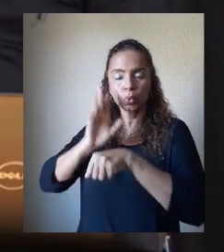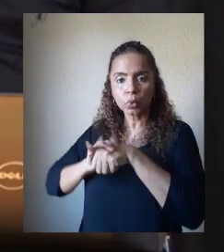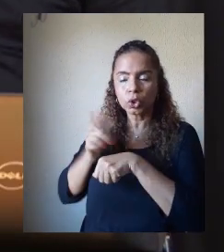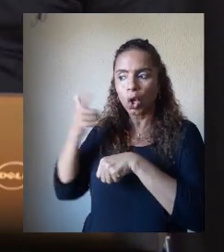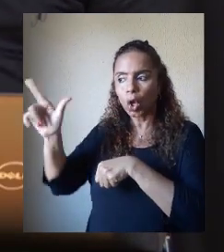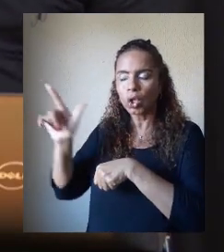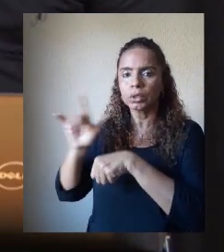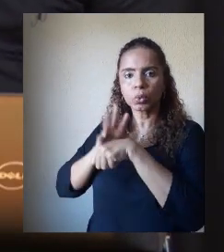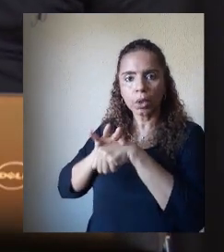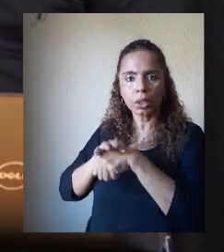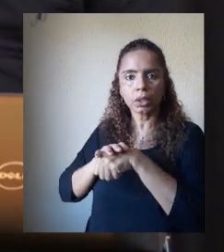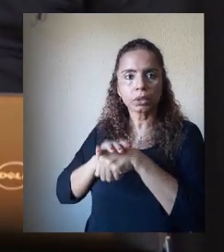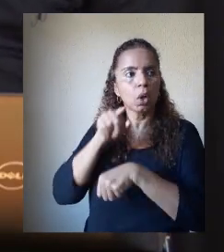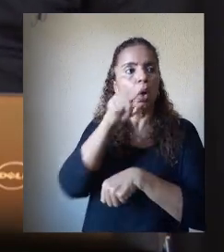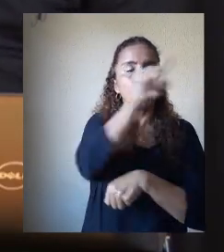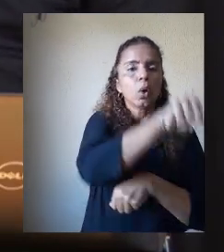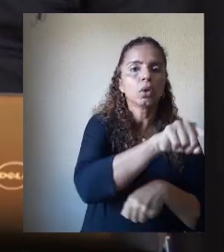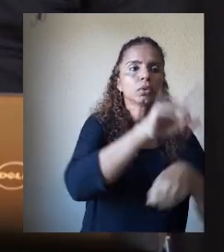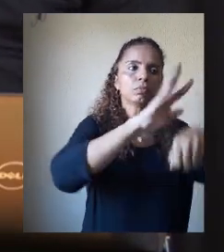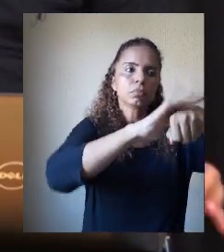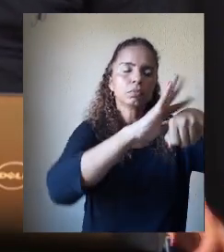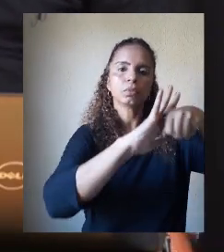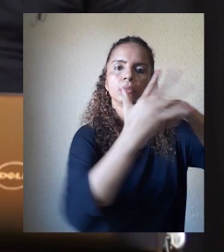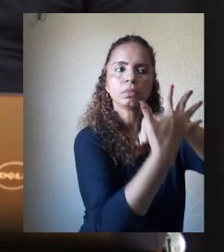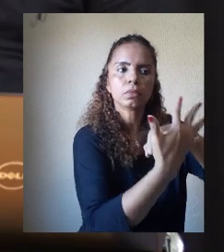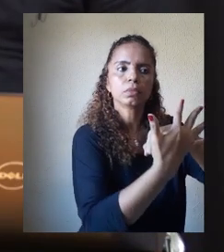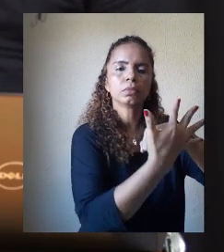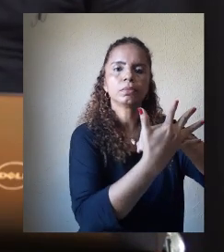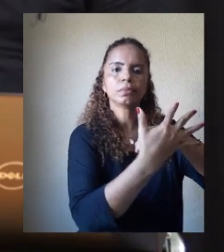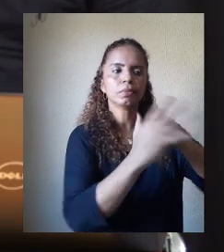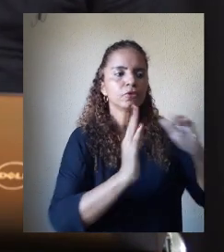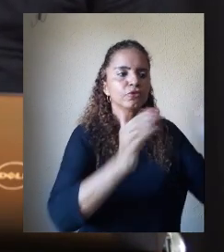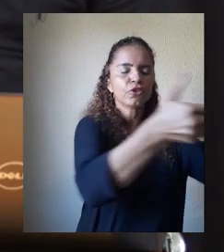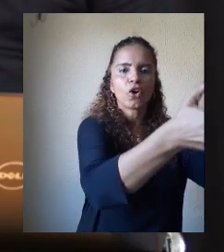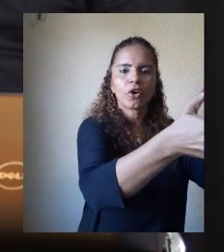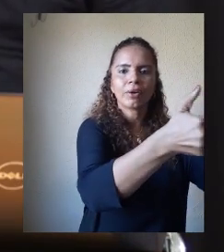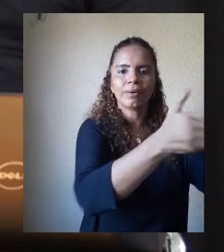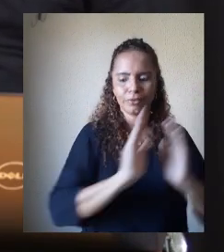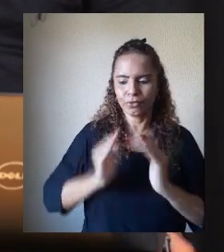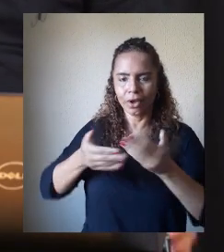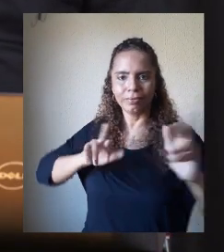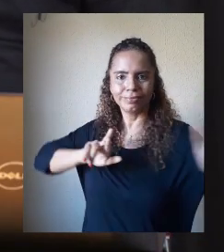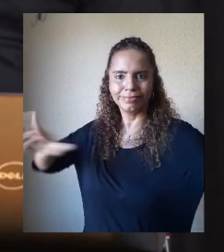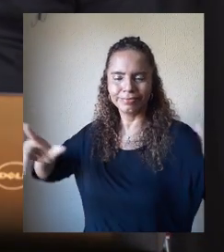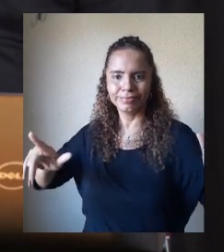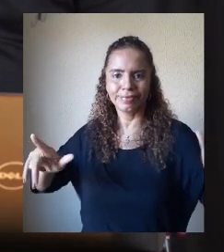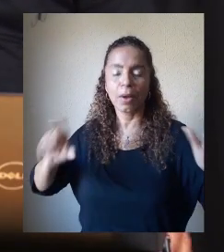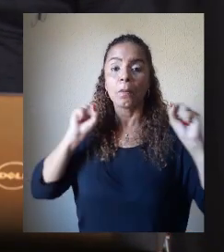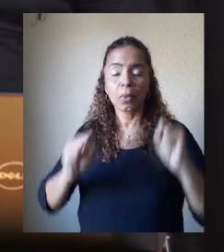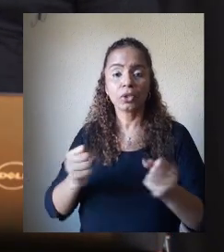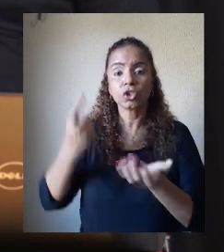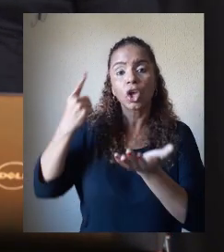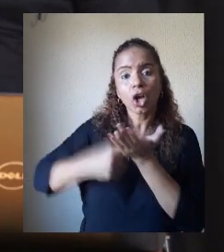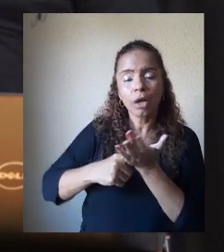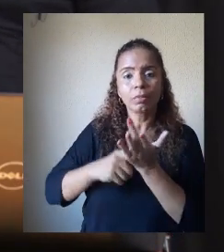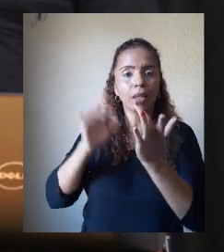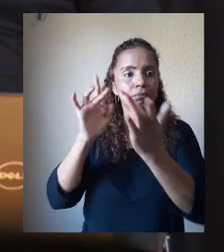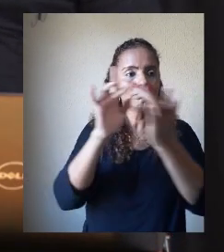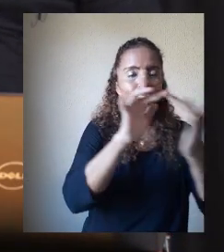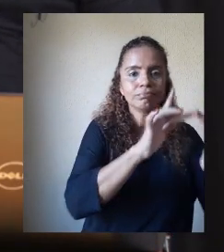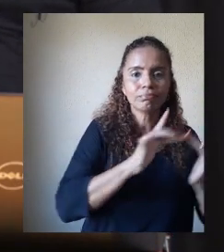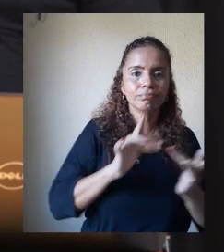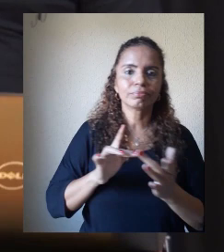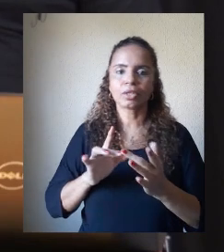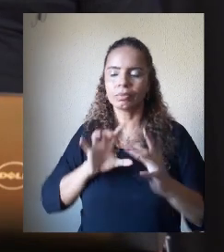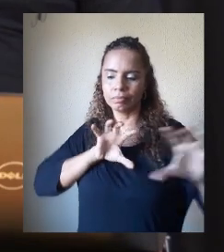rede vai servir para essas outras doenças. O serviço privado vai ter, embora exista uma oferta de leitos potencialmente maior,